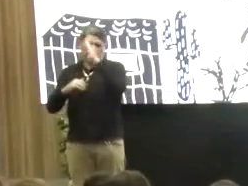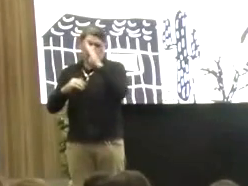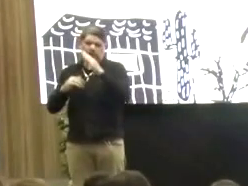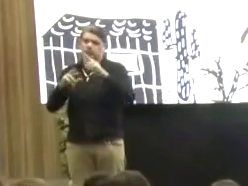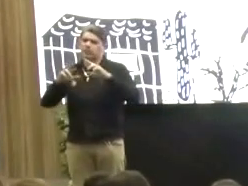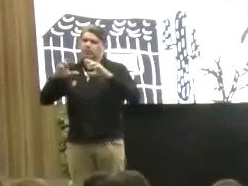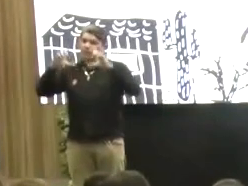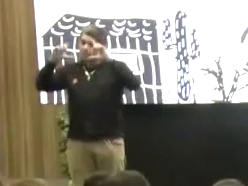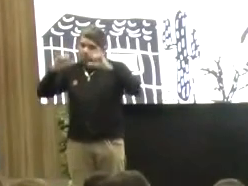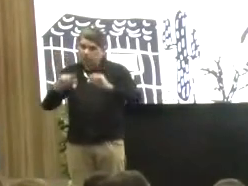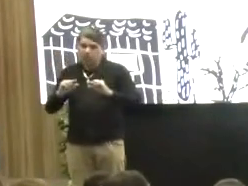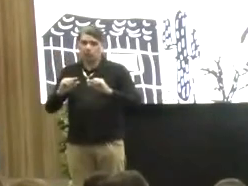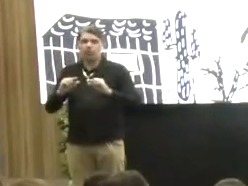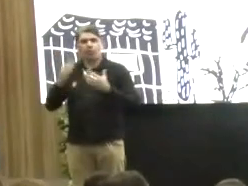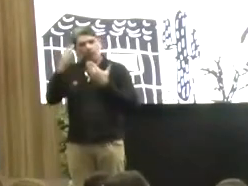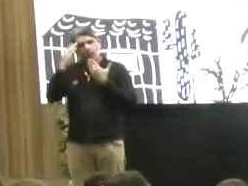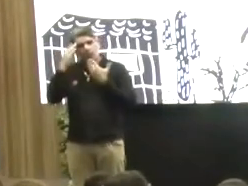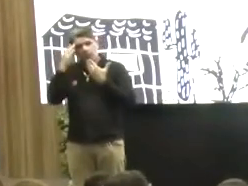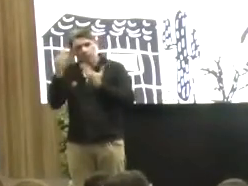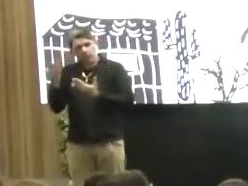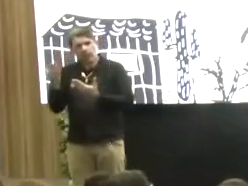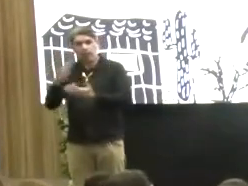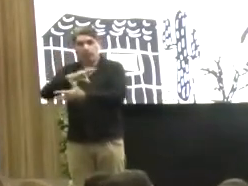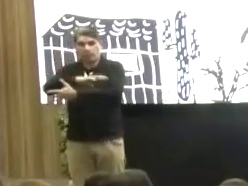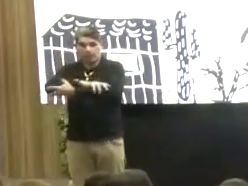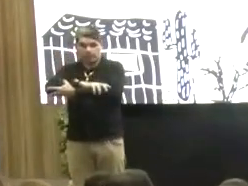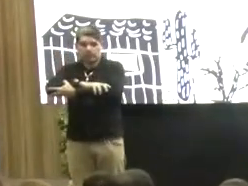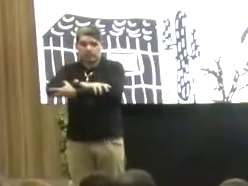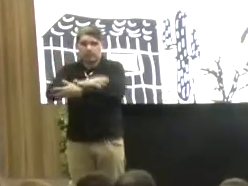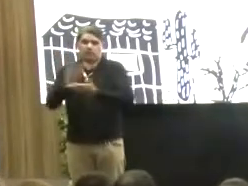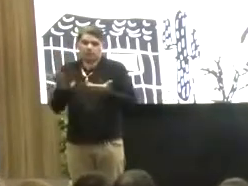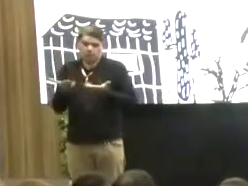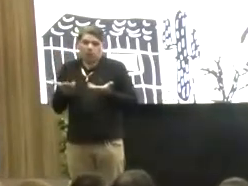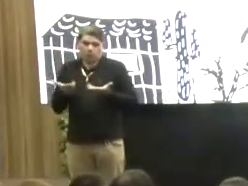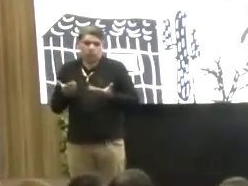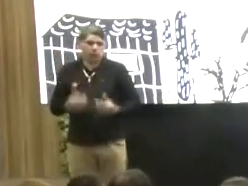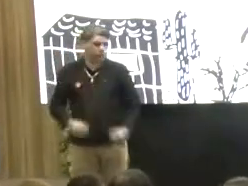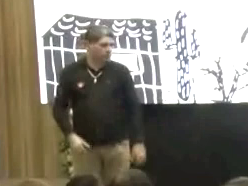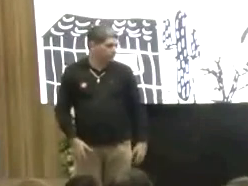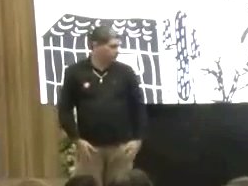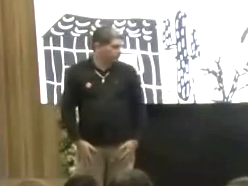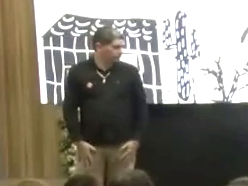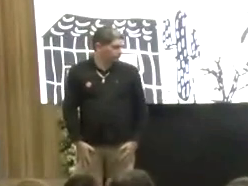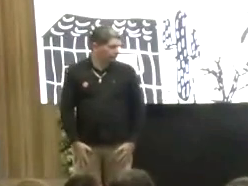isso, obrigada pela parceria dessa noite.